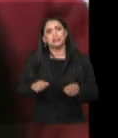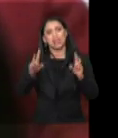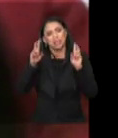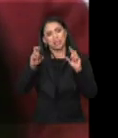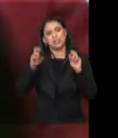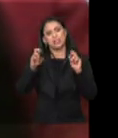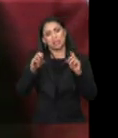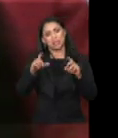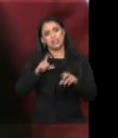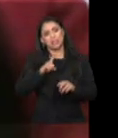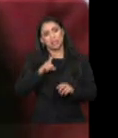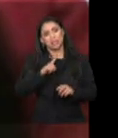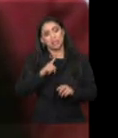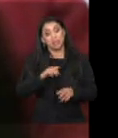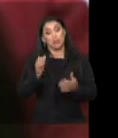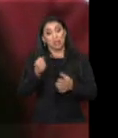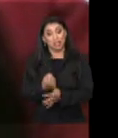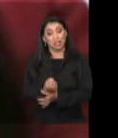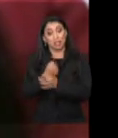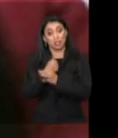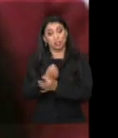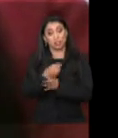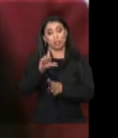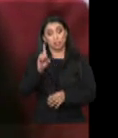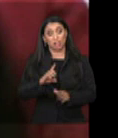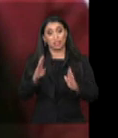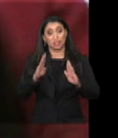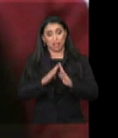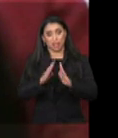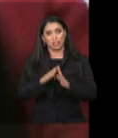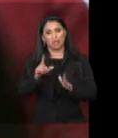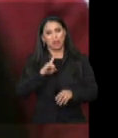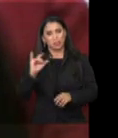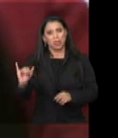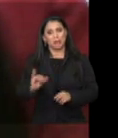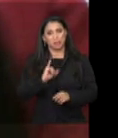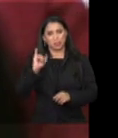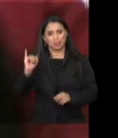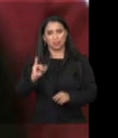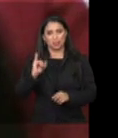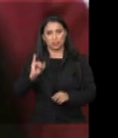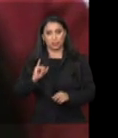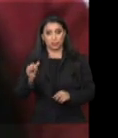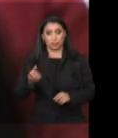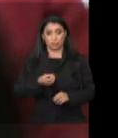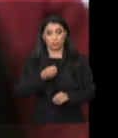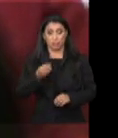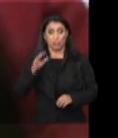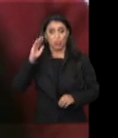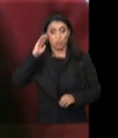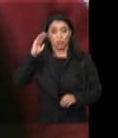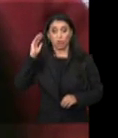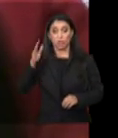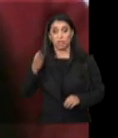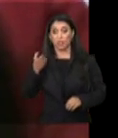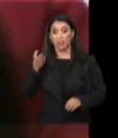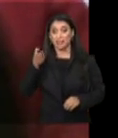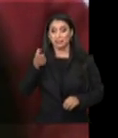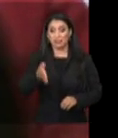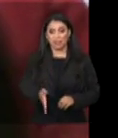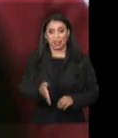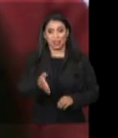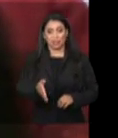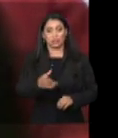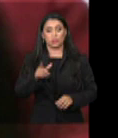multifatorial para garantir o direito morar afirmamos a relevância do moradia primeiro que prioriza o acesso imediato das pessoas